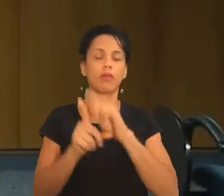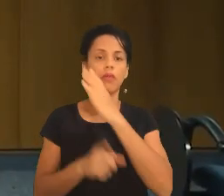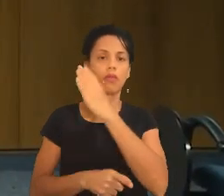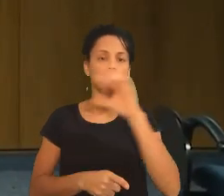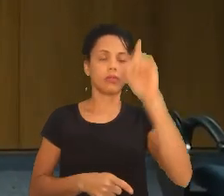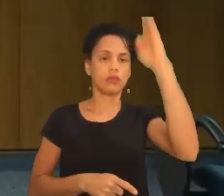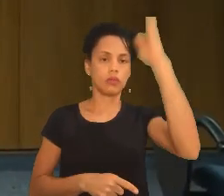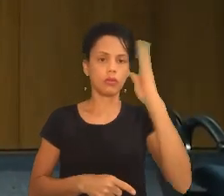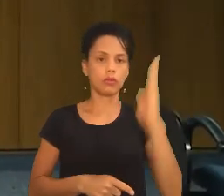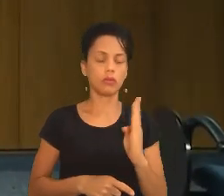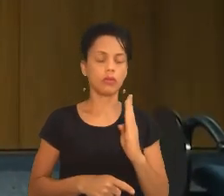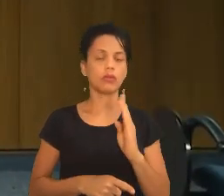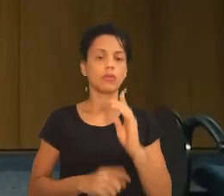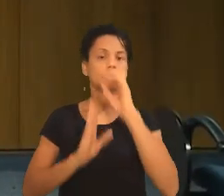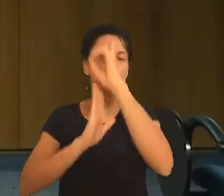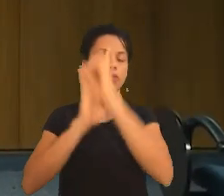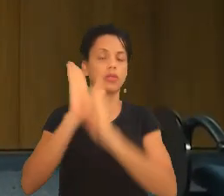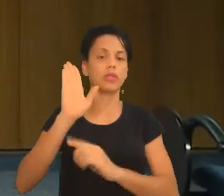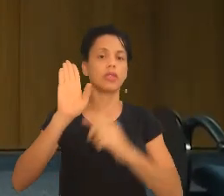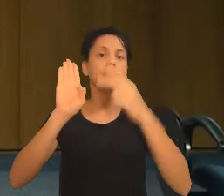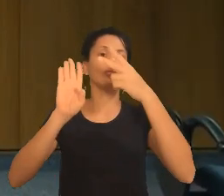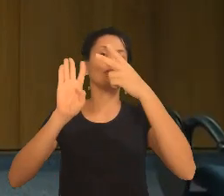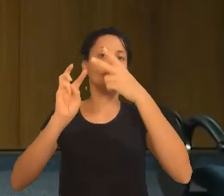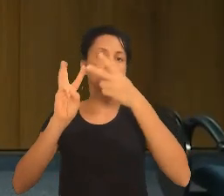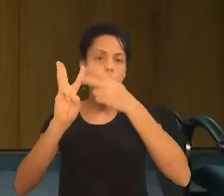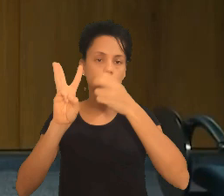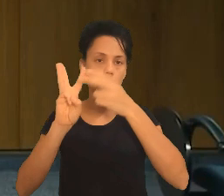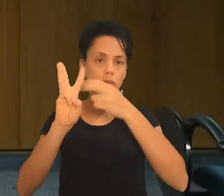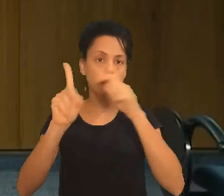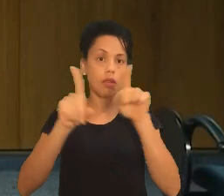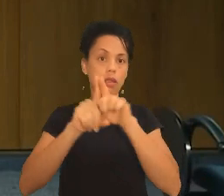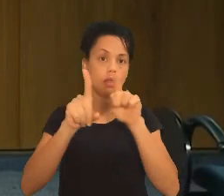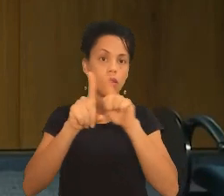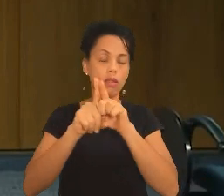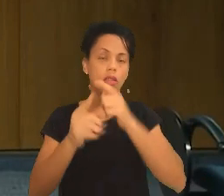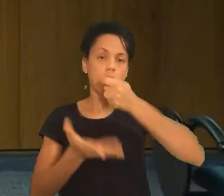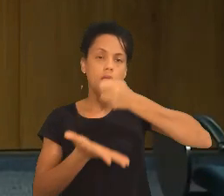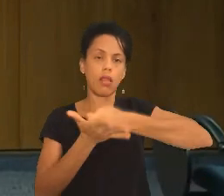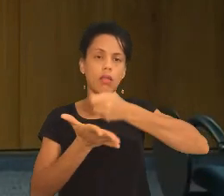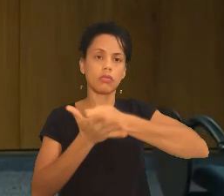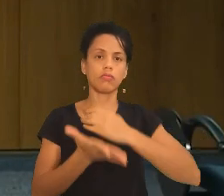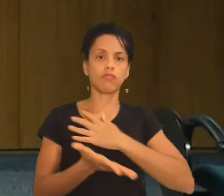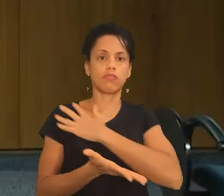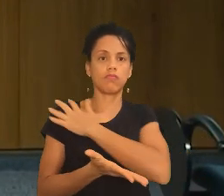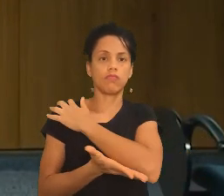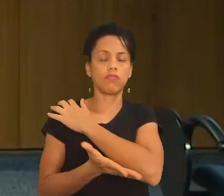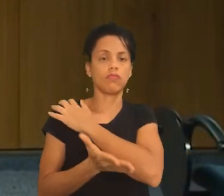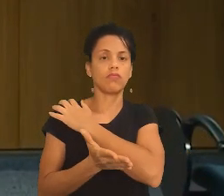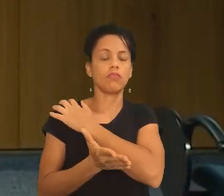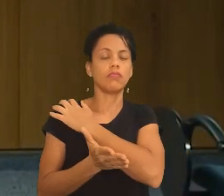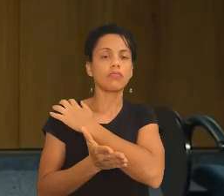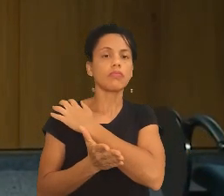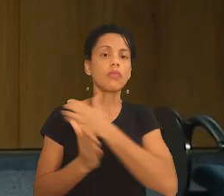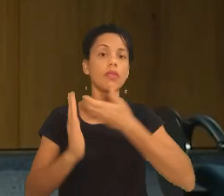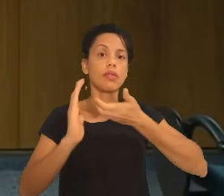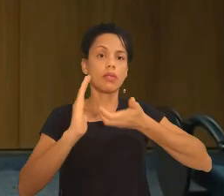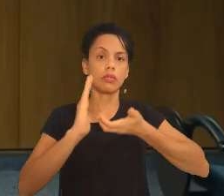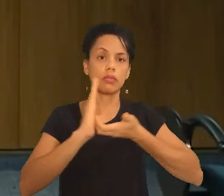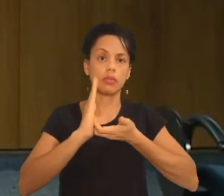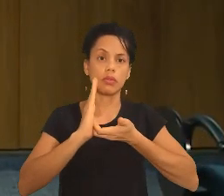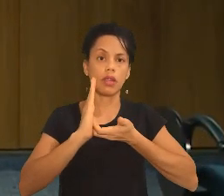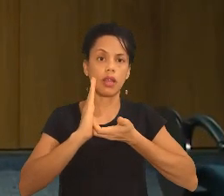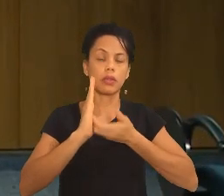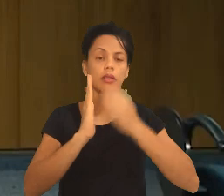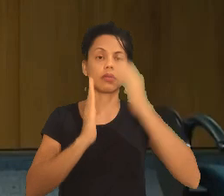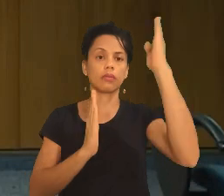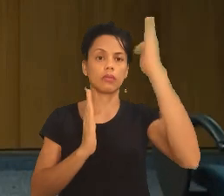Direitos Indígenas, Povos Indígenas e Regime Militar, da Câmara, de uma Câmara